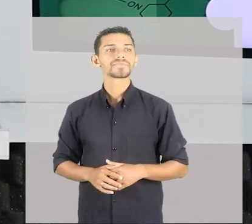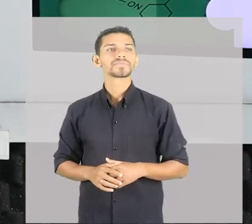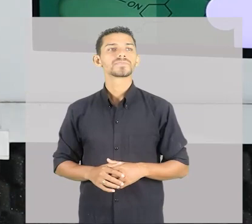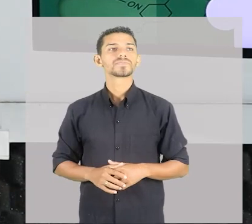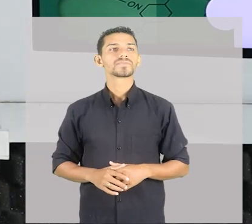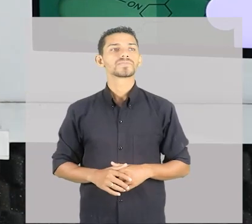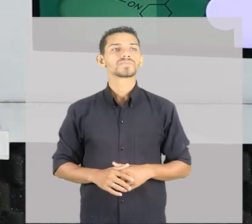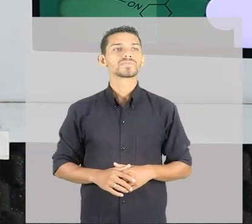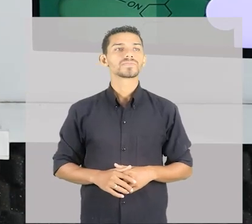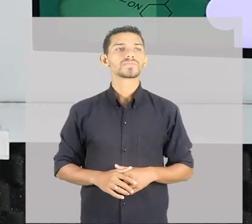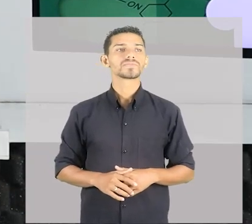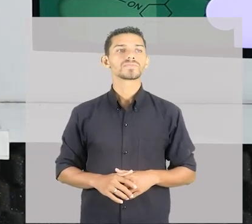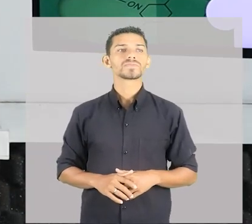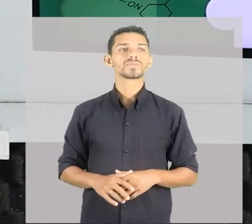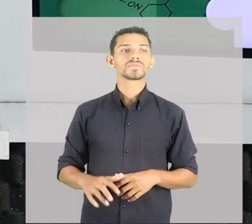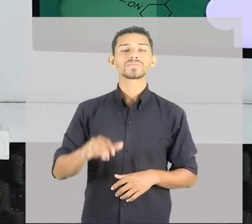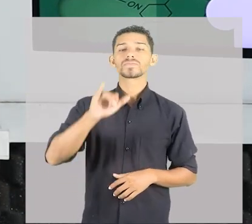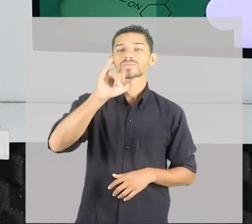a